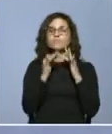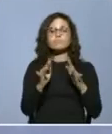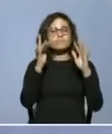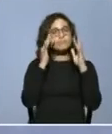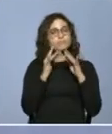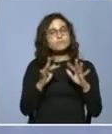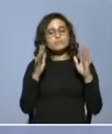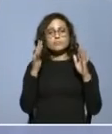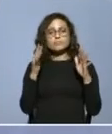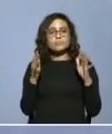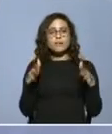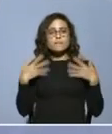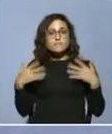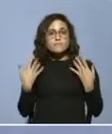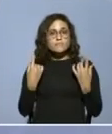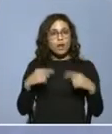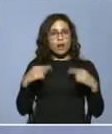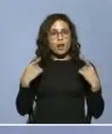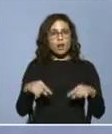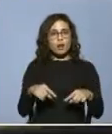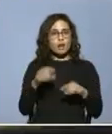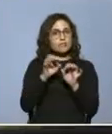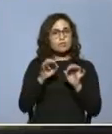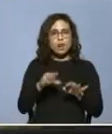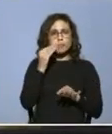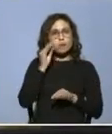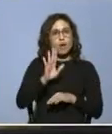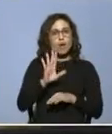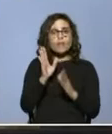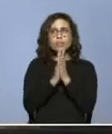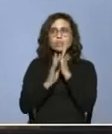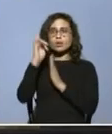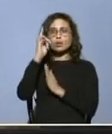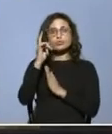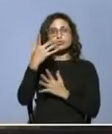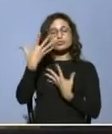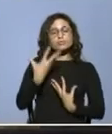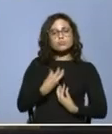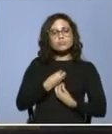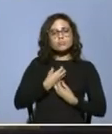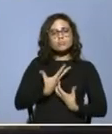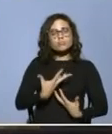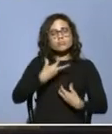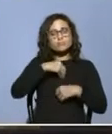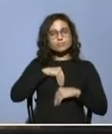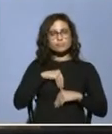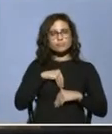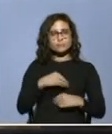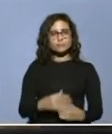entusiasmo alegre. É assim quando a glória de Deus nos toca e nos envolve.